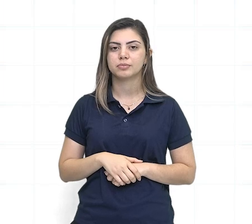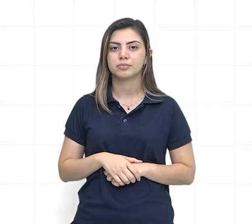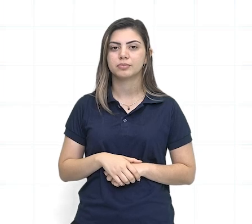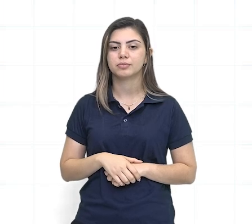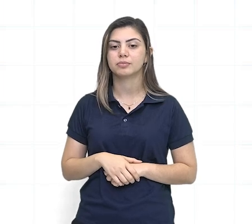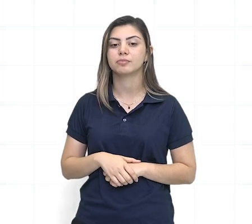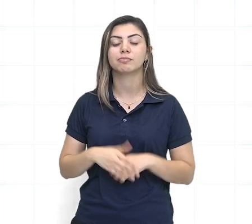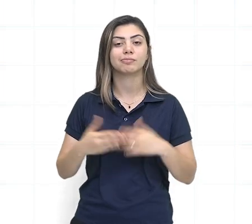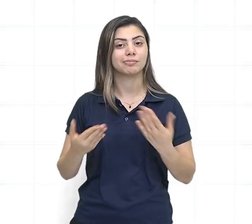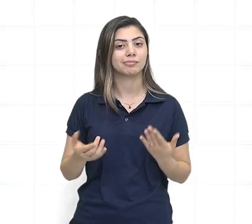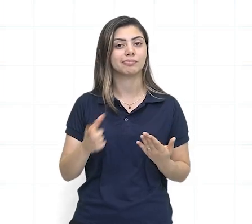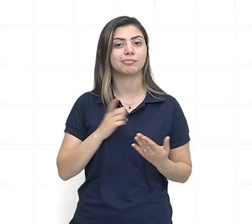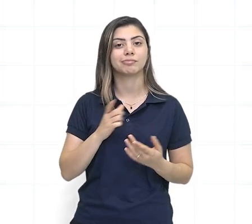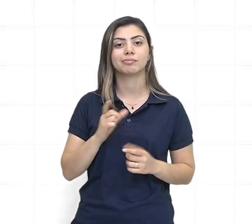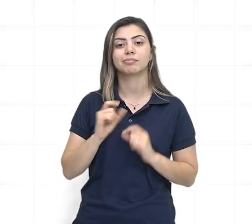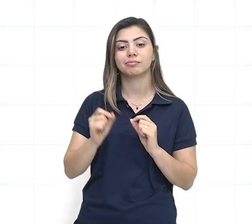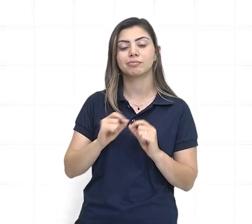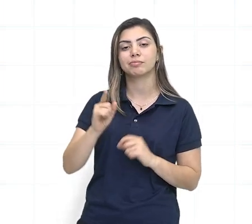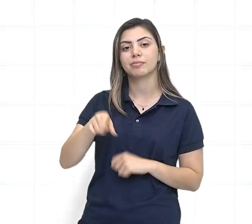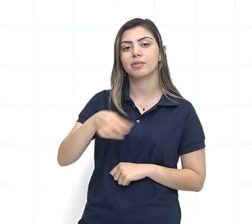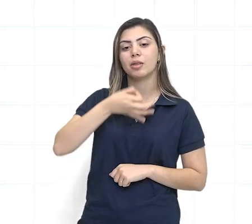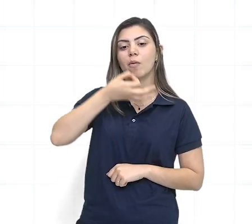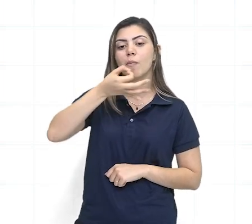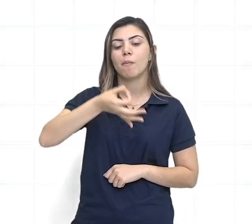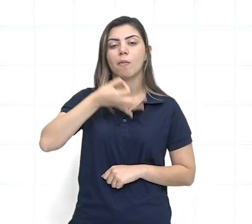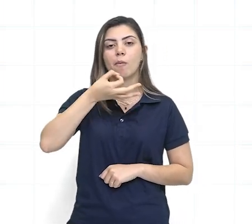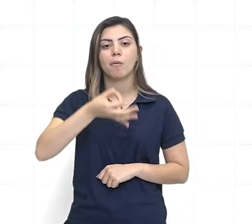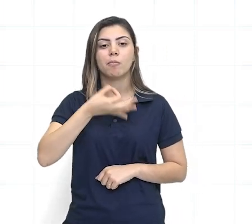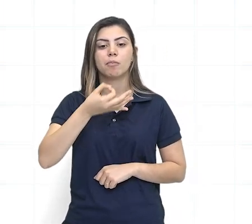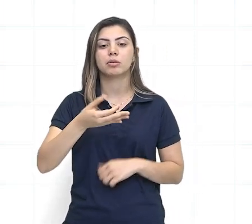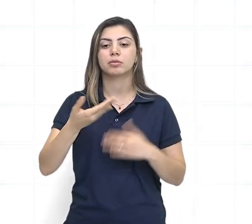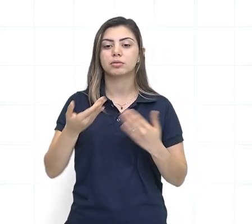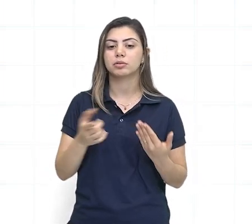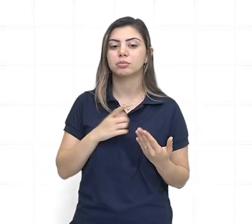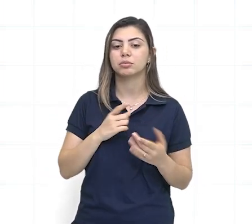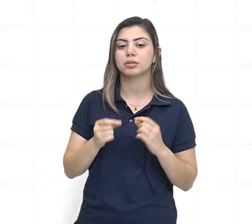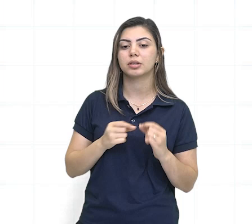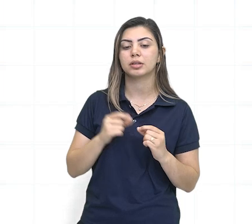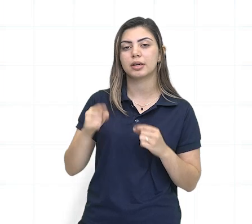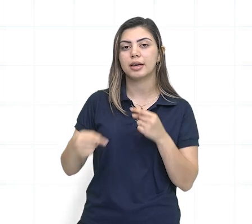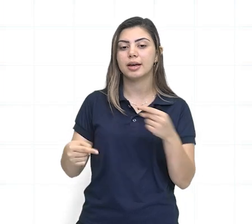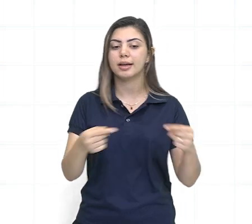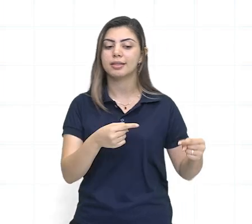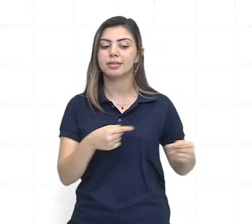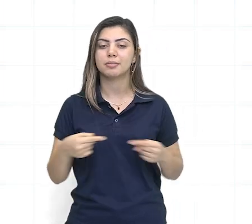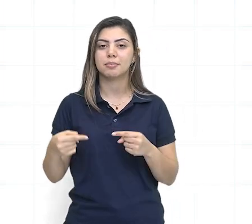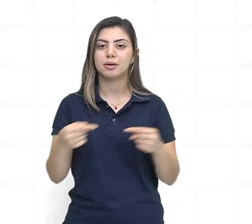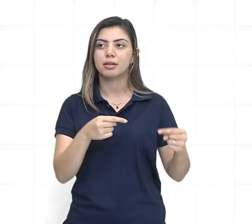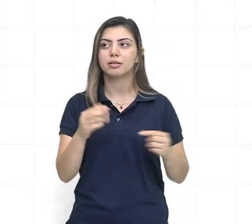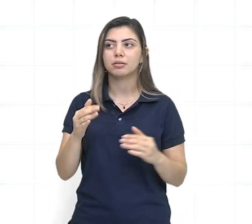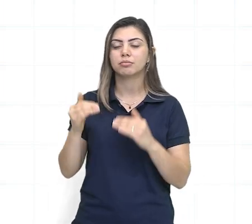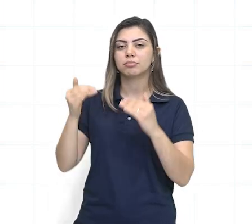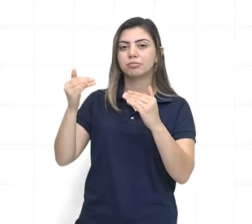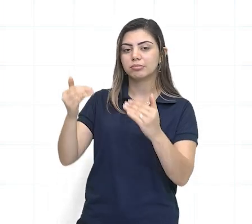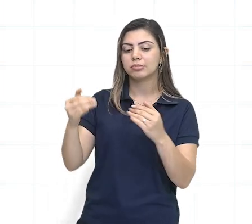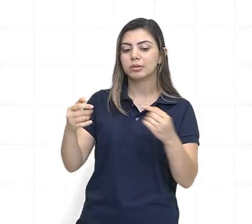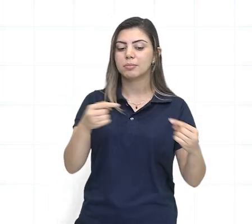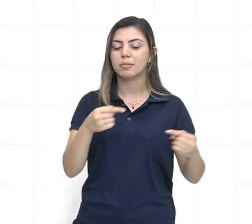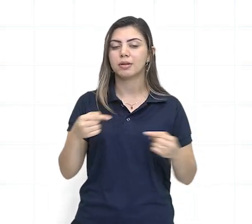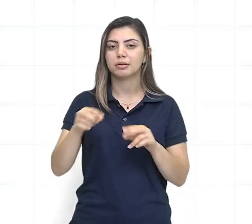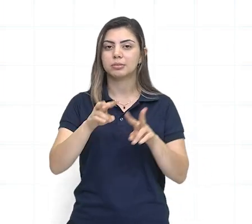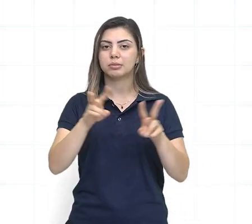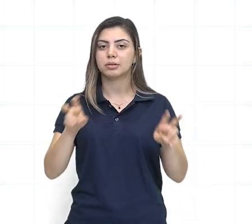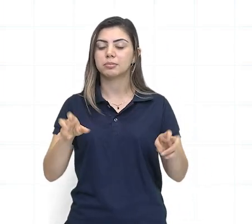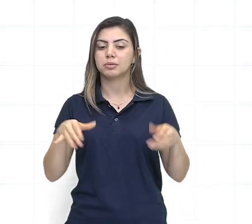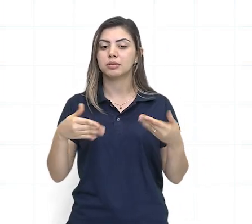seus argumentos, trazendo, né, as autoridades para debater junto. O argumento pode